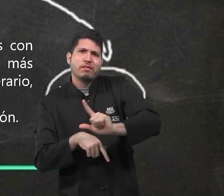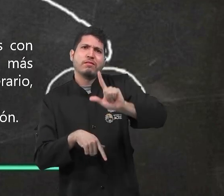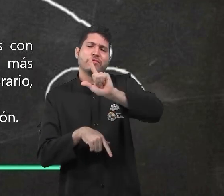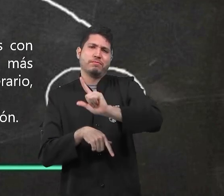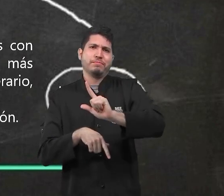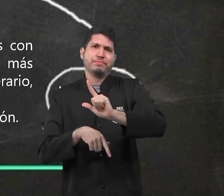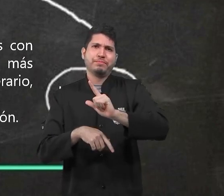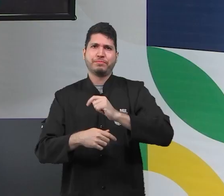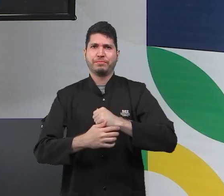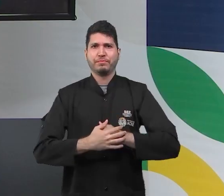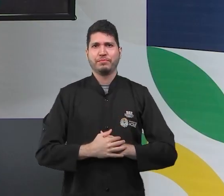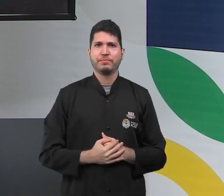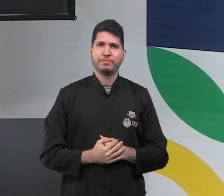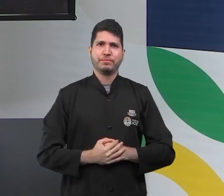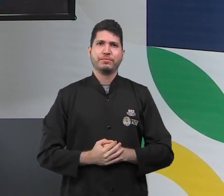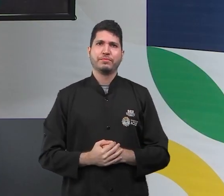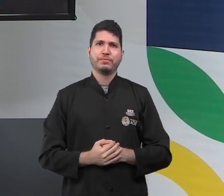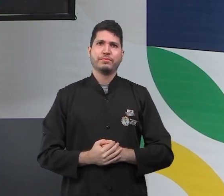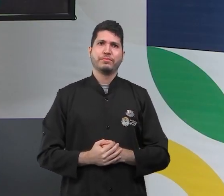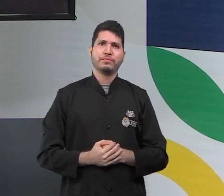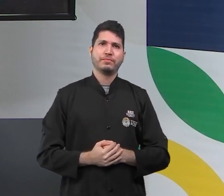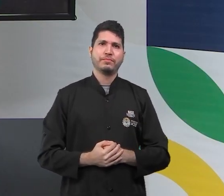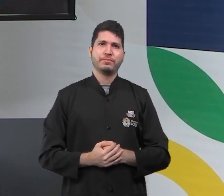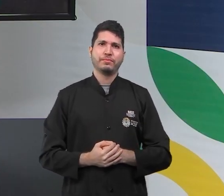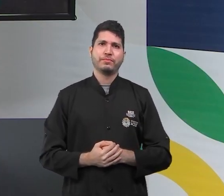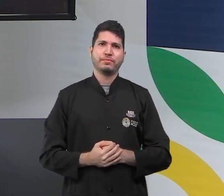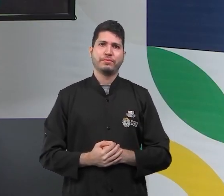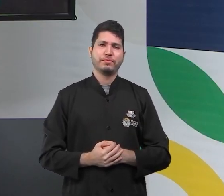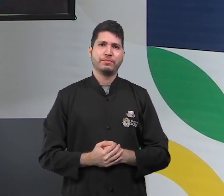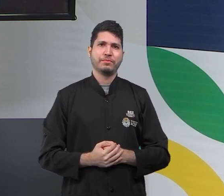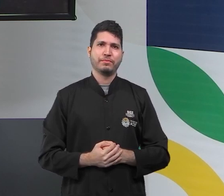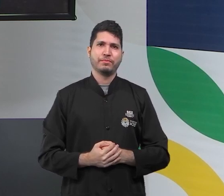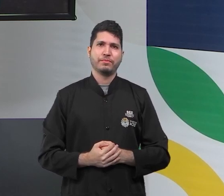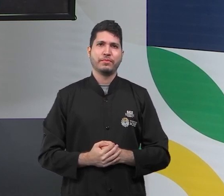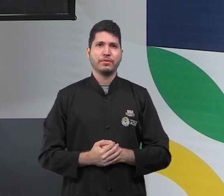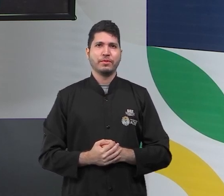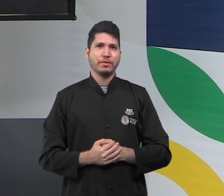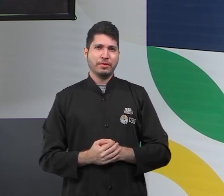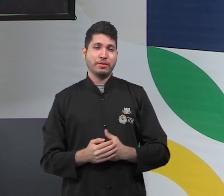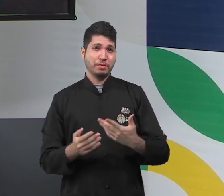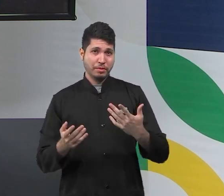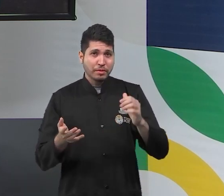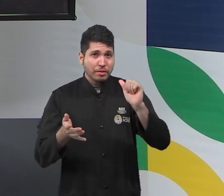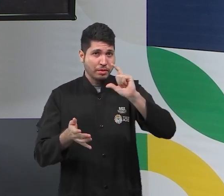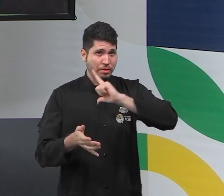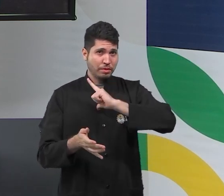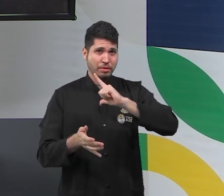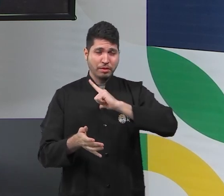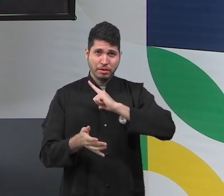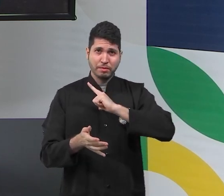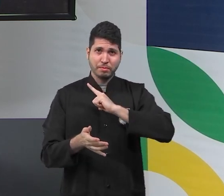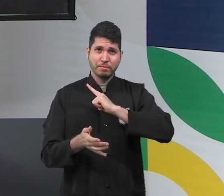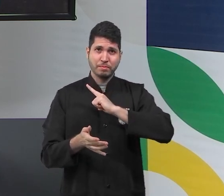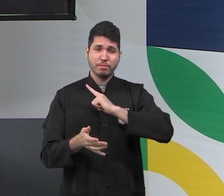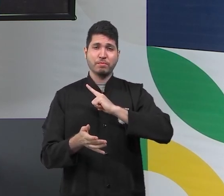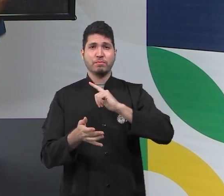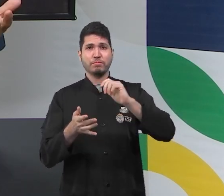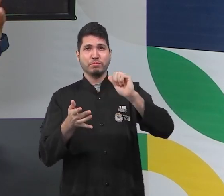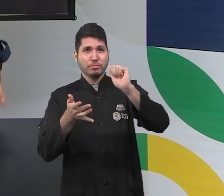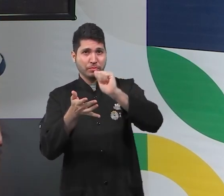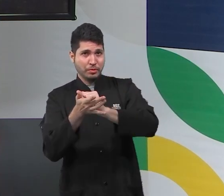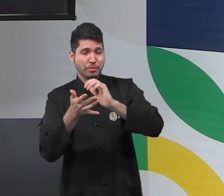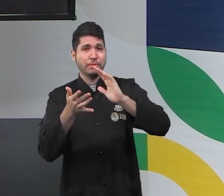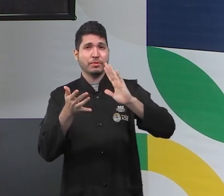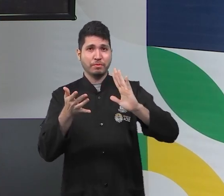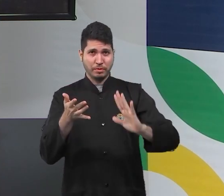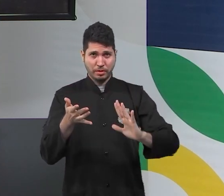literatura. Então é isso, galerinha. Deixei uma atividade. Na verdade, a gente vai trabalhar a atividade